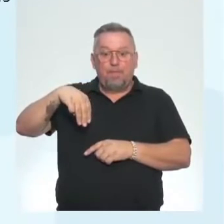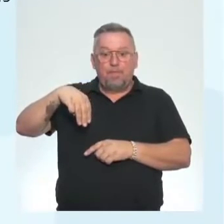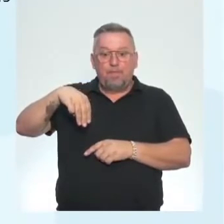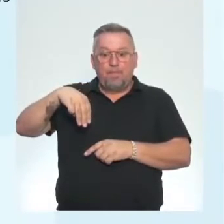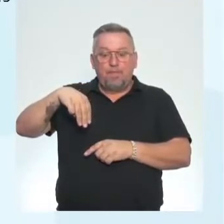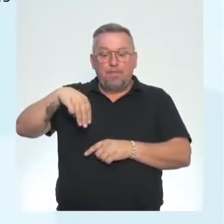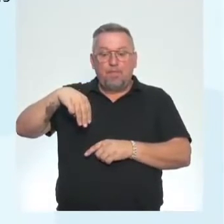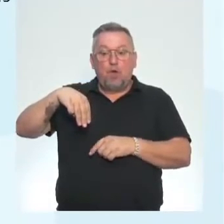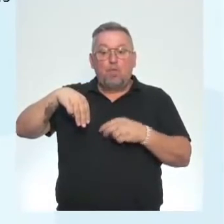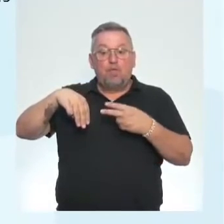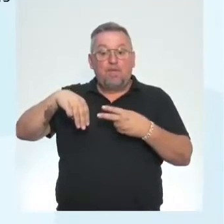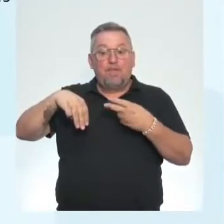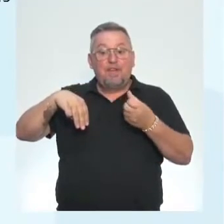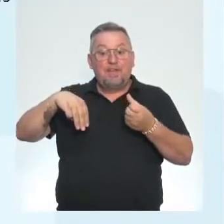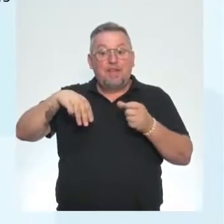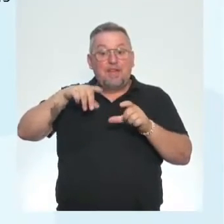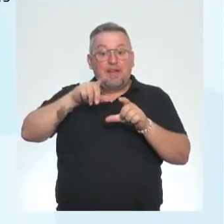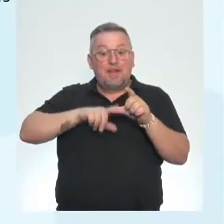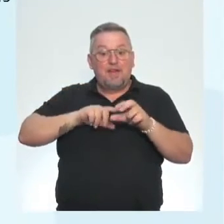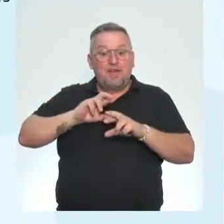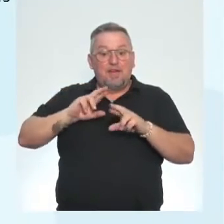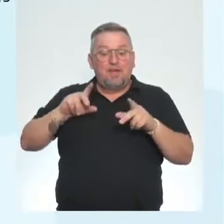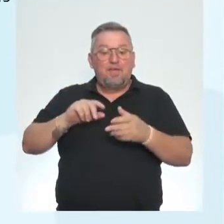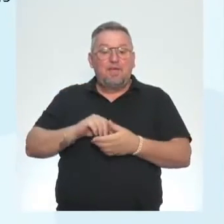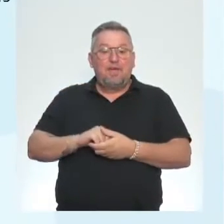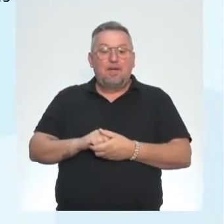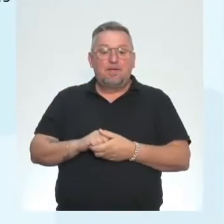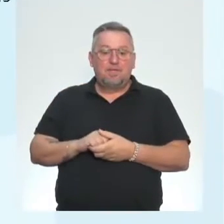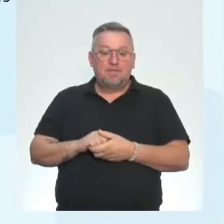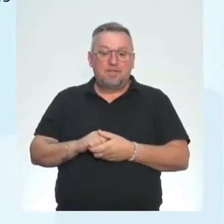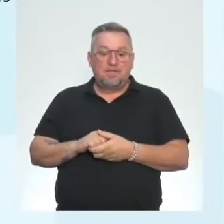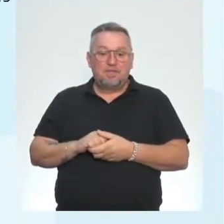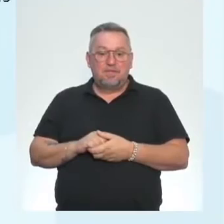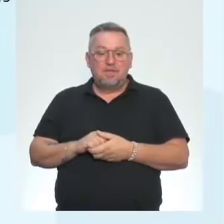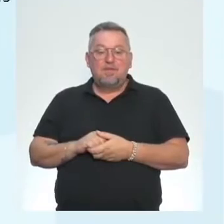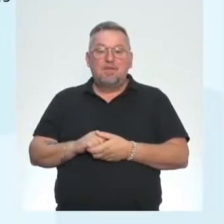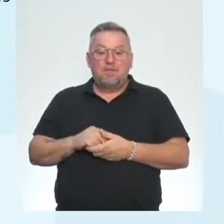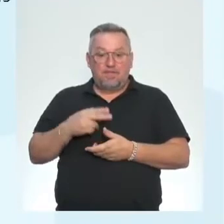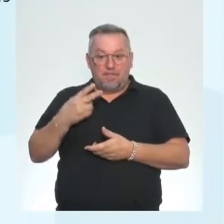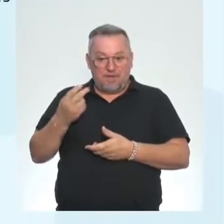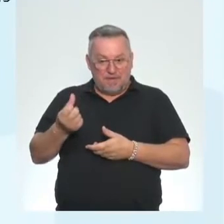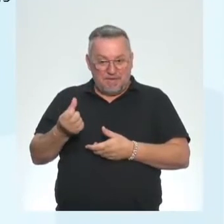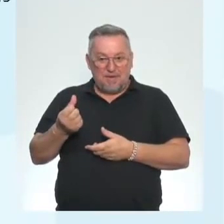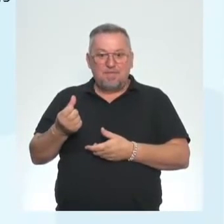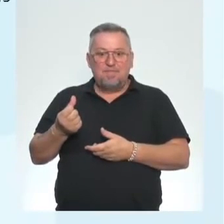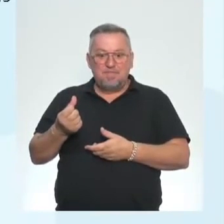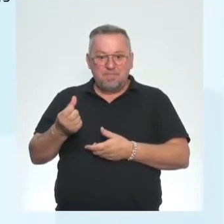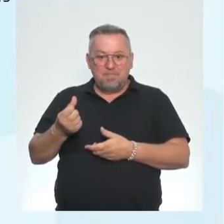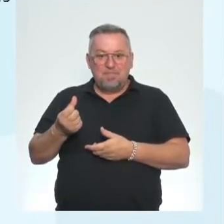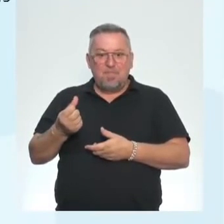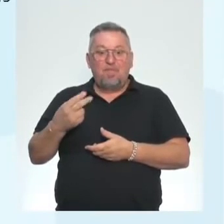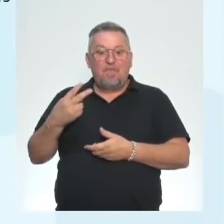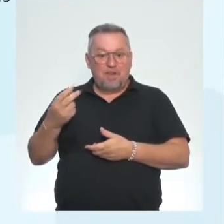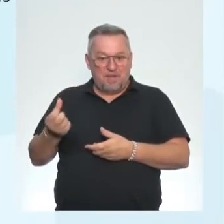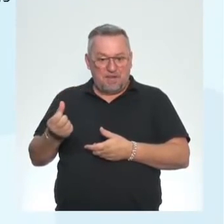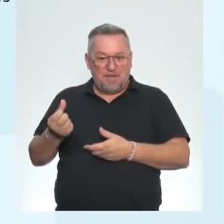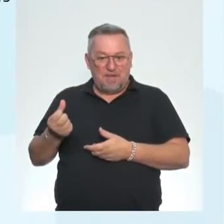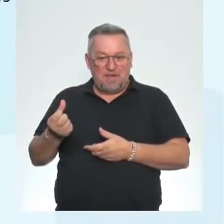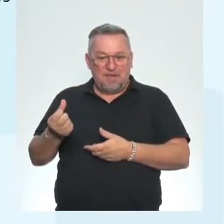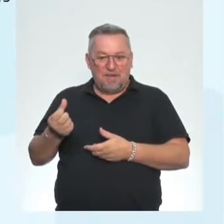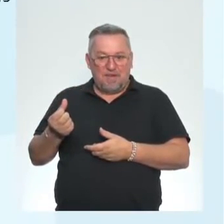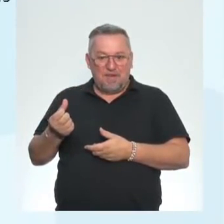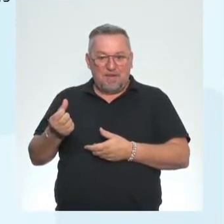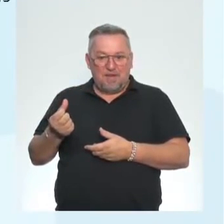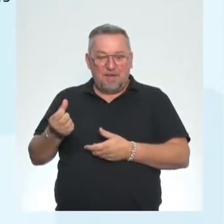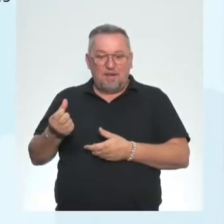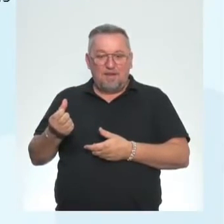ser 26. Olha lá, então temos 26 possibilidades. Segunda letra, outras 26. A terceira, outras 26.